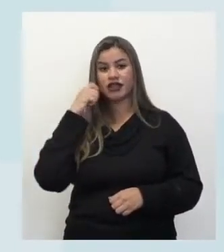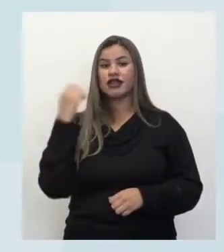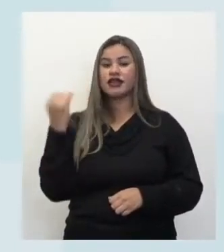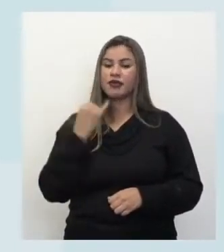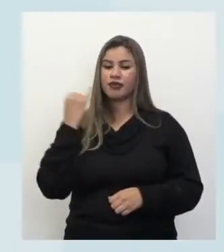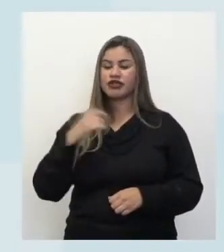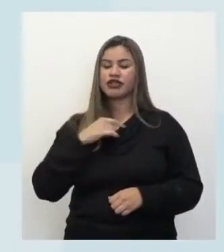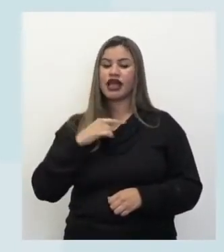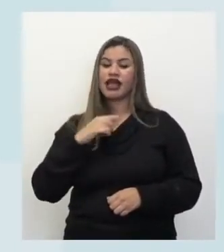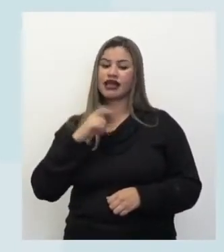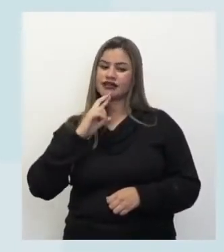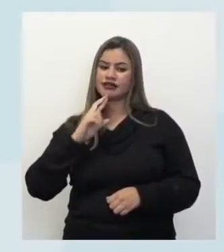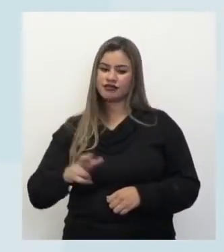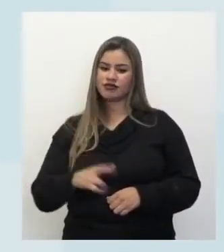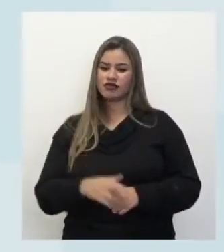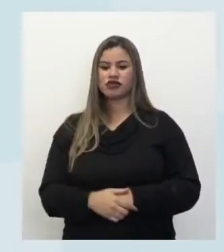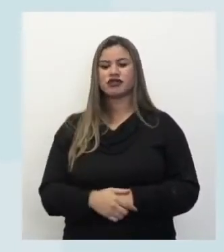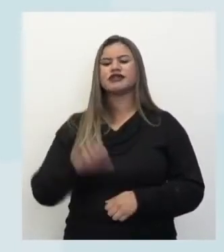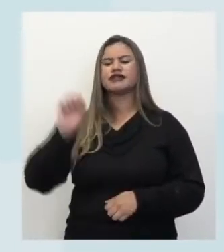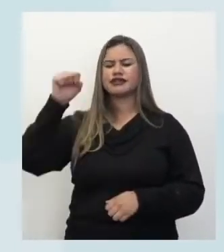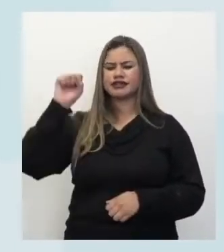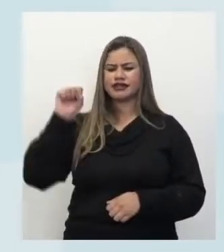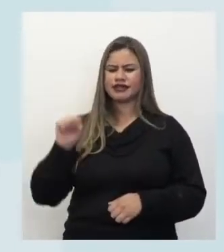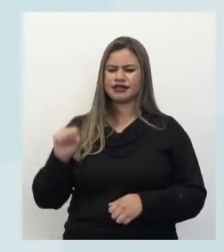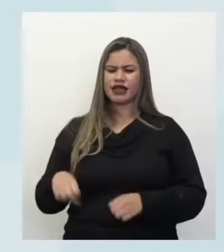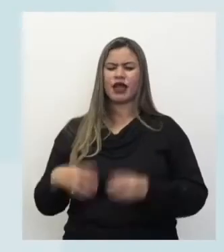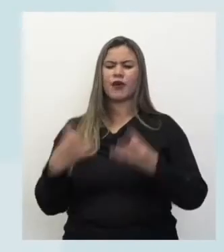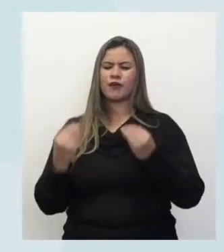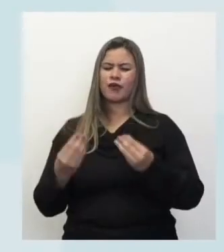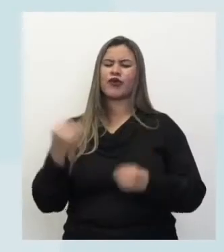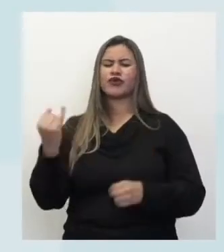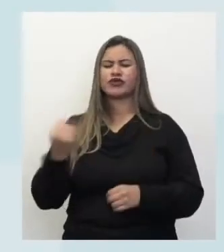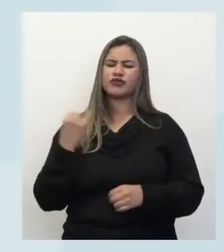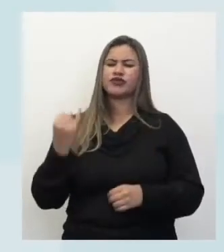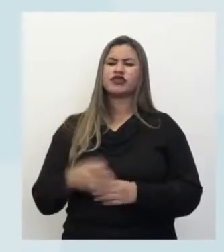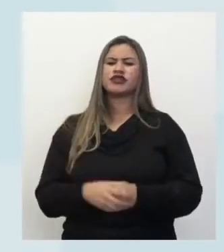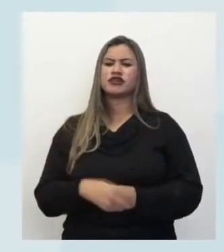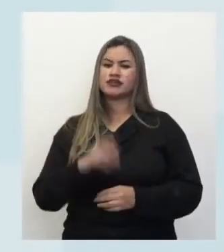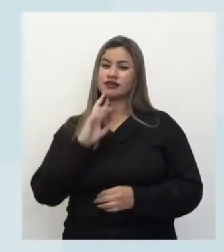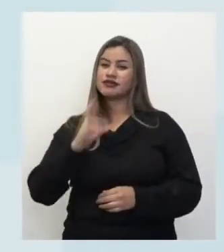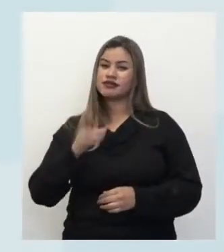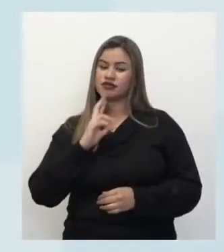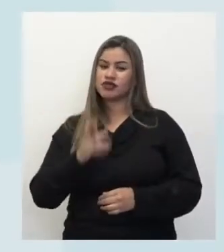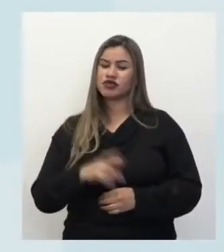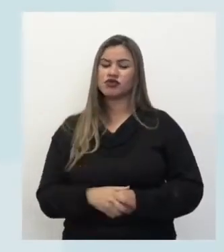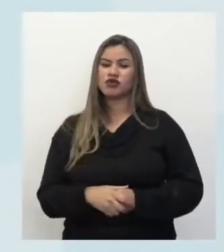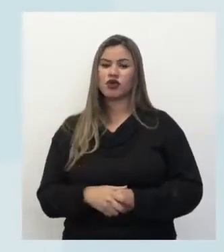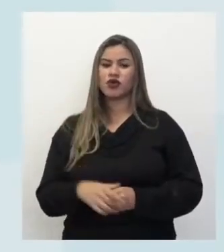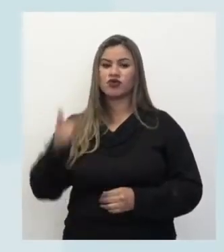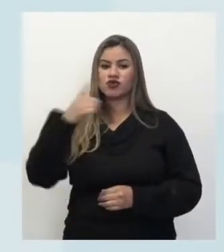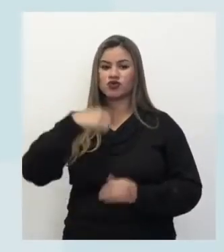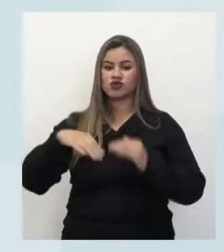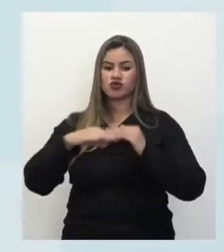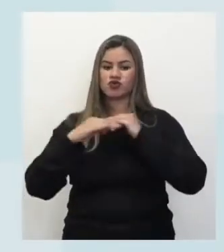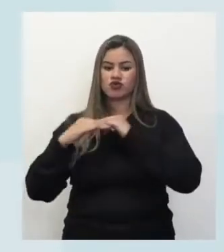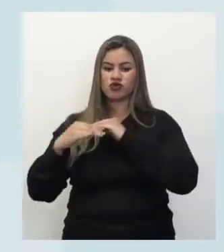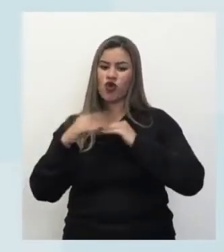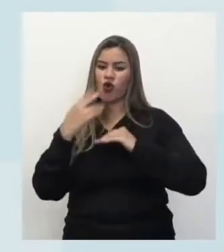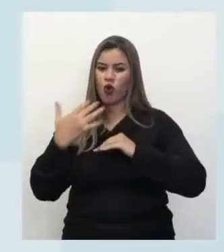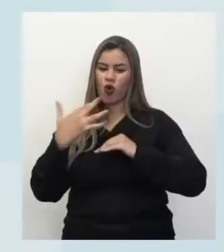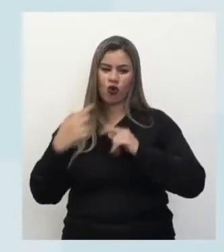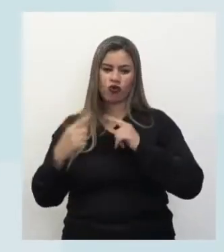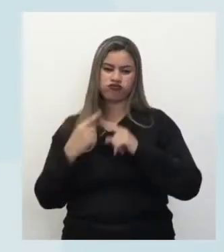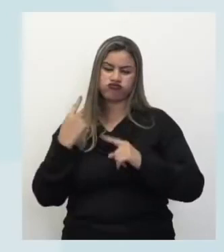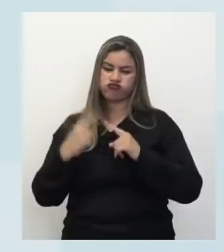aí, bora lá. Sim, todo mundo sim, muito. Acho muito importante. Nossa, subiu. Somos iguais, dependendo da nossa cor de pele, mas